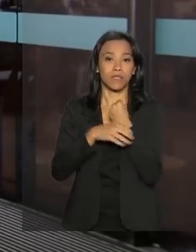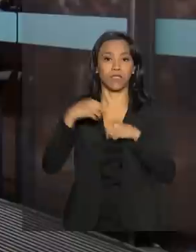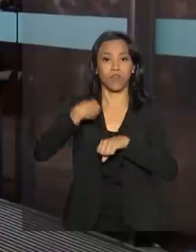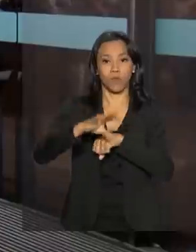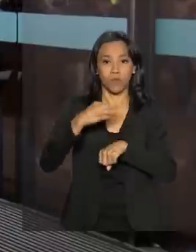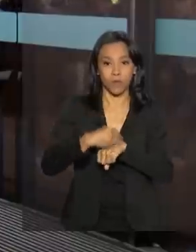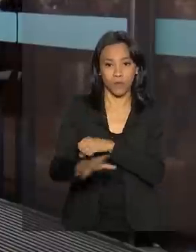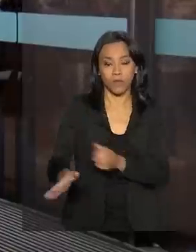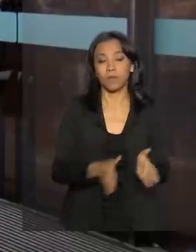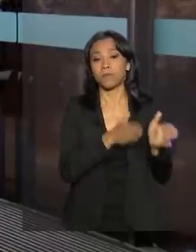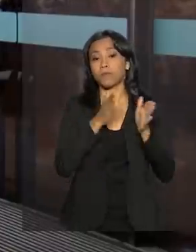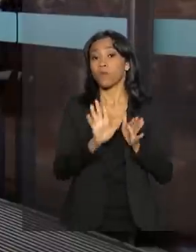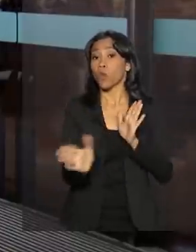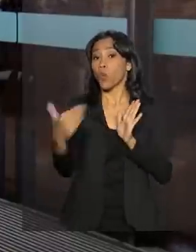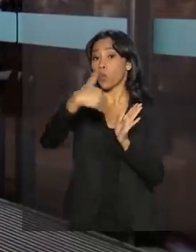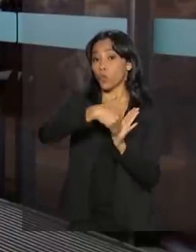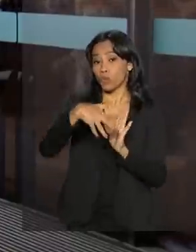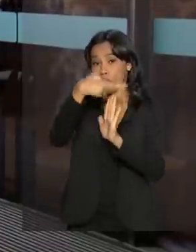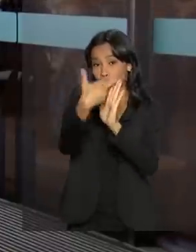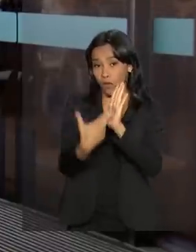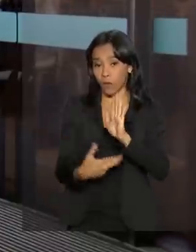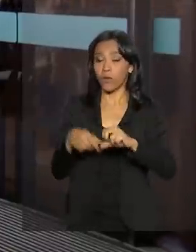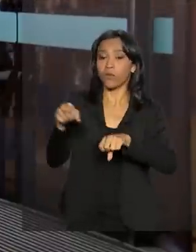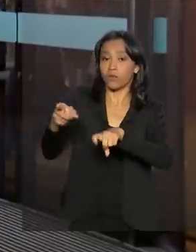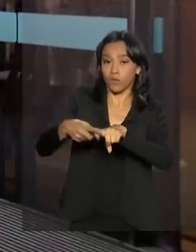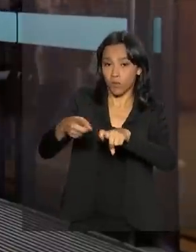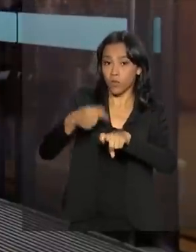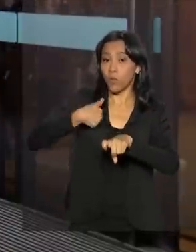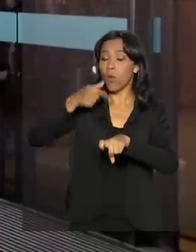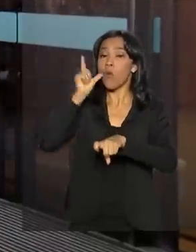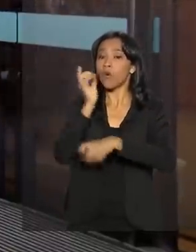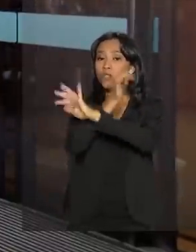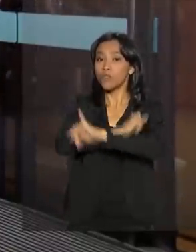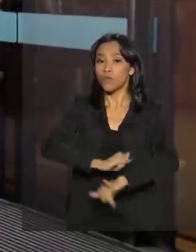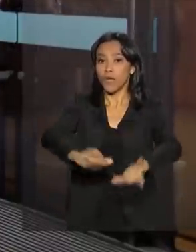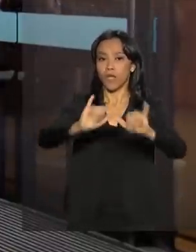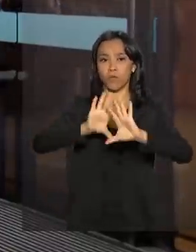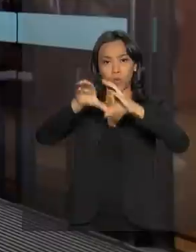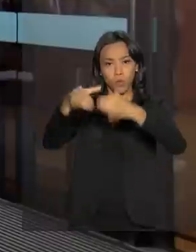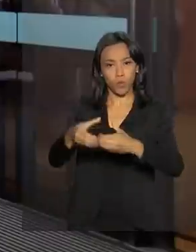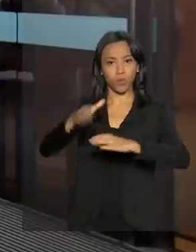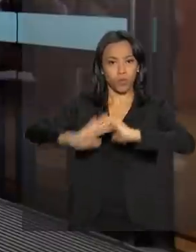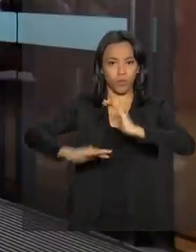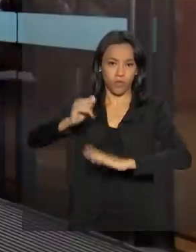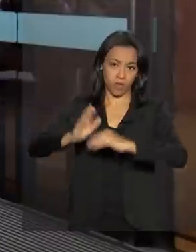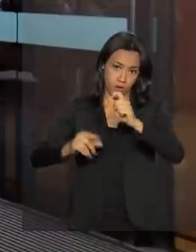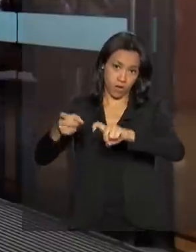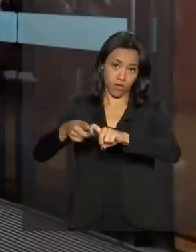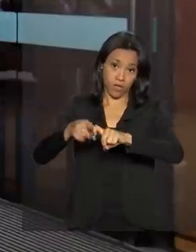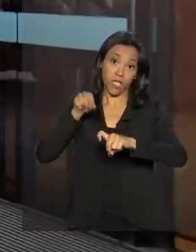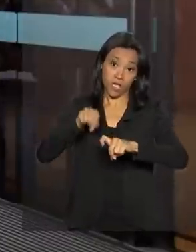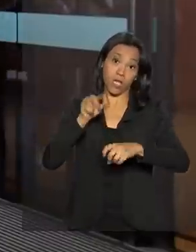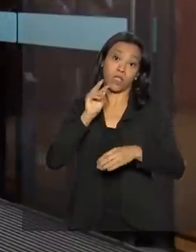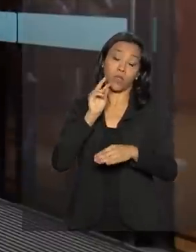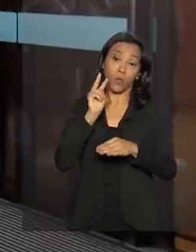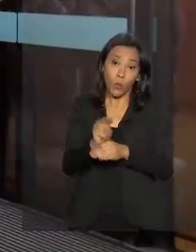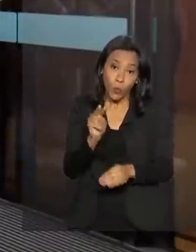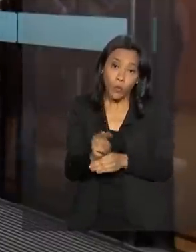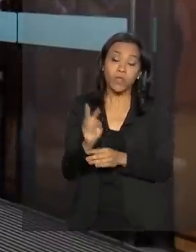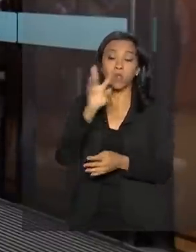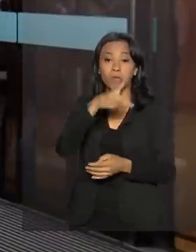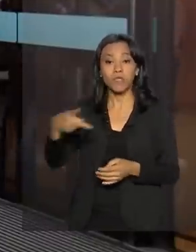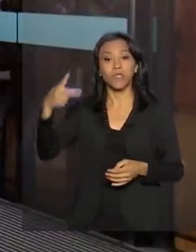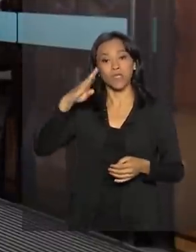acordo com o último boletim médico divulgado ontem pela equipe médica que cuida do presidente Jair Bolsonaro, liderada